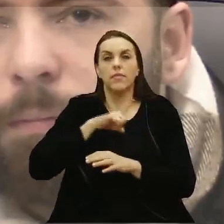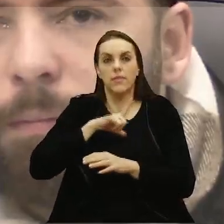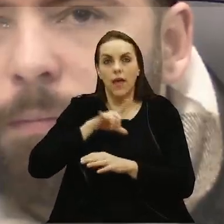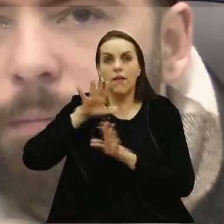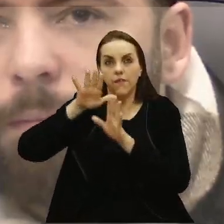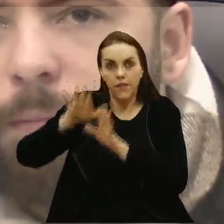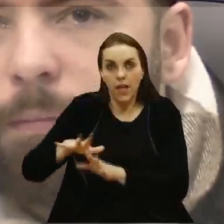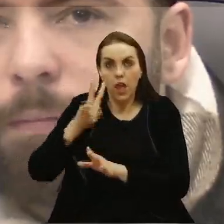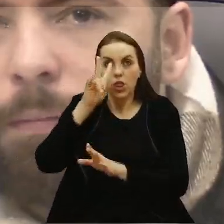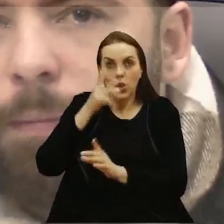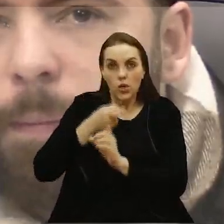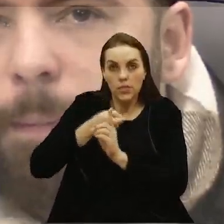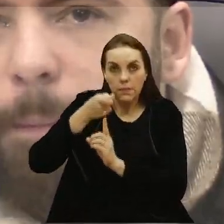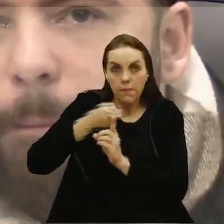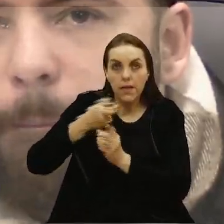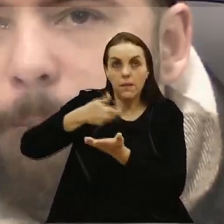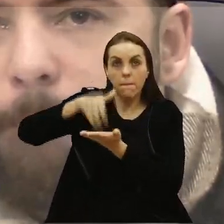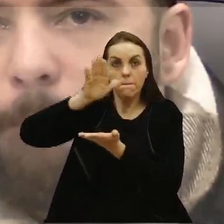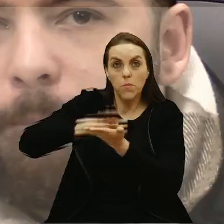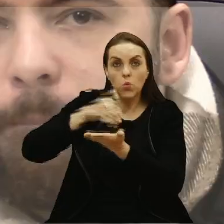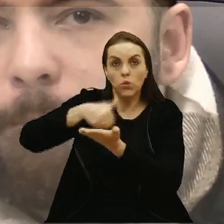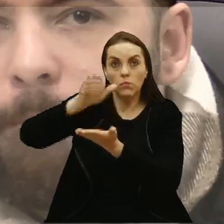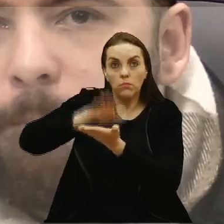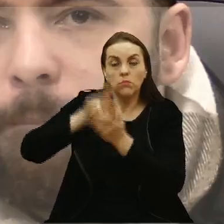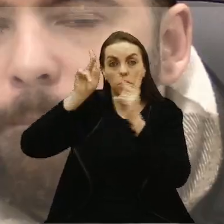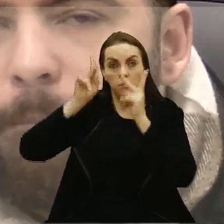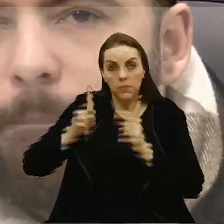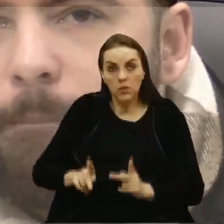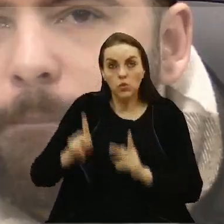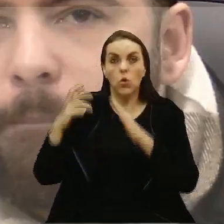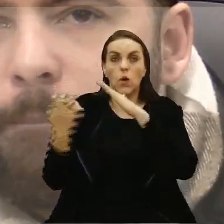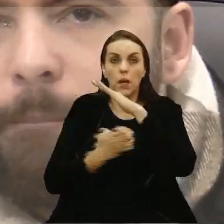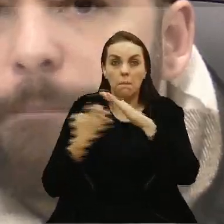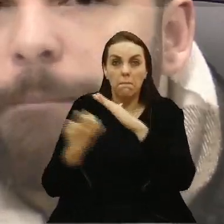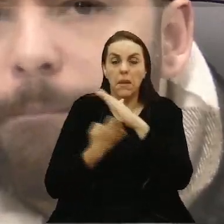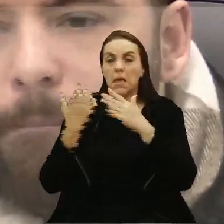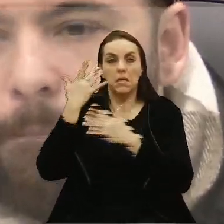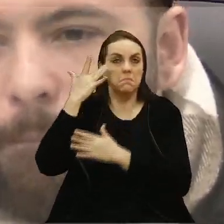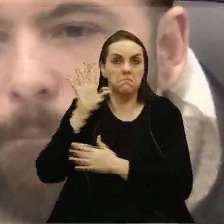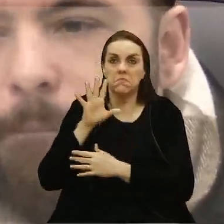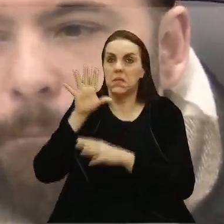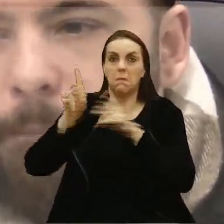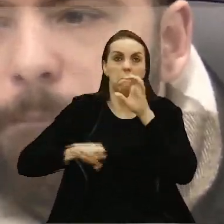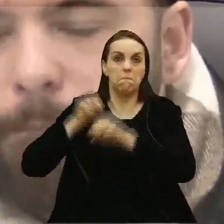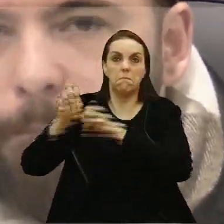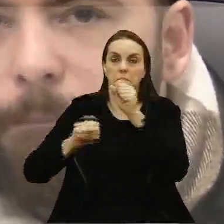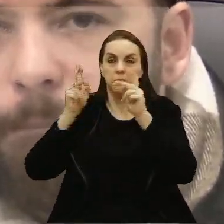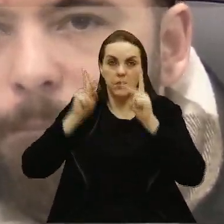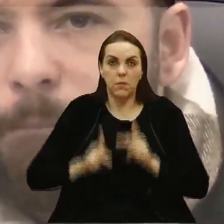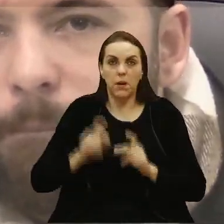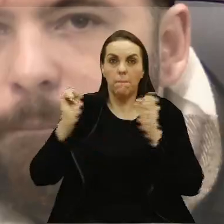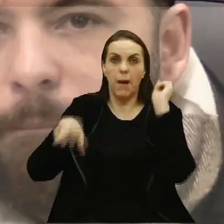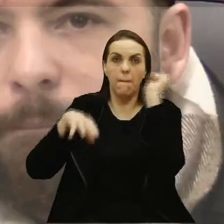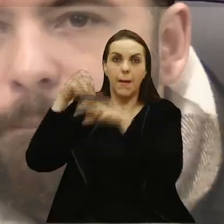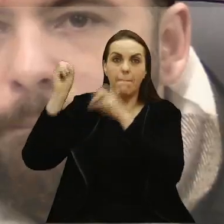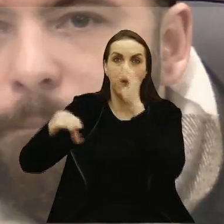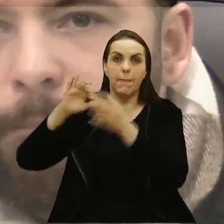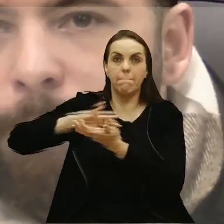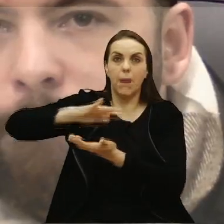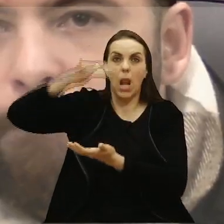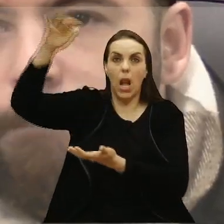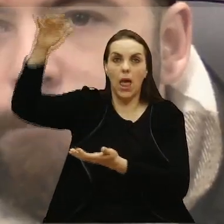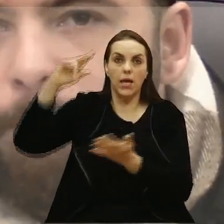2 meses, multando aquelas pessoas e empresas, enfim, ou catadores irregulares, enfim, que fazem a colocação de